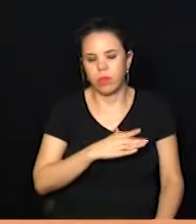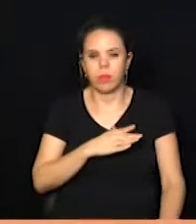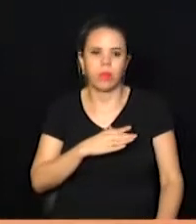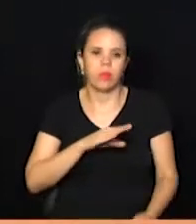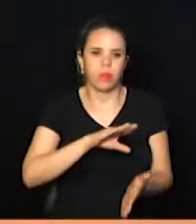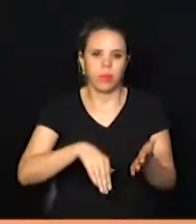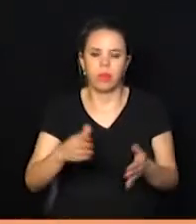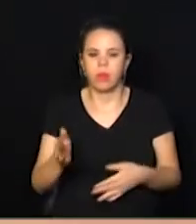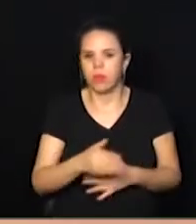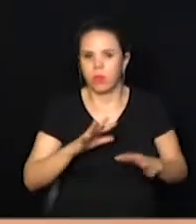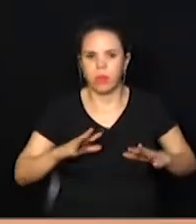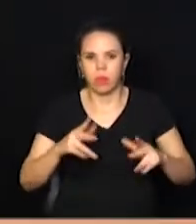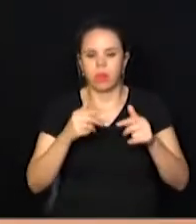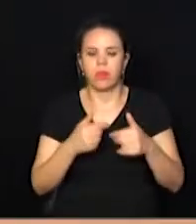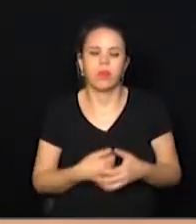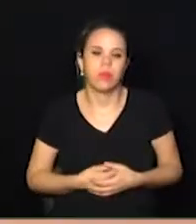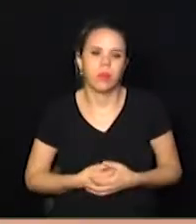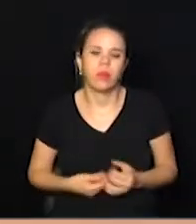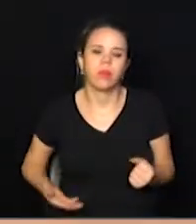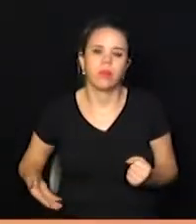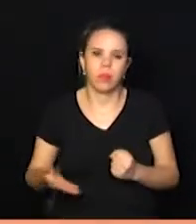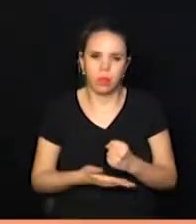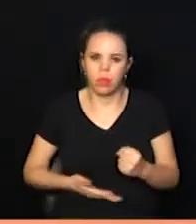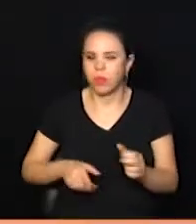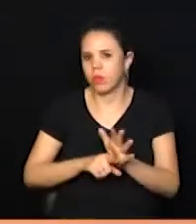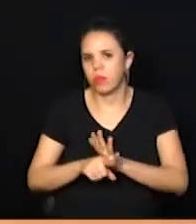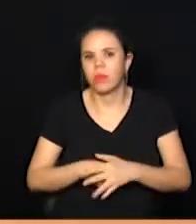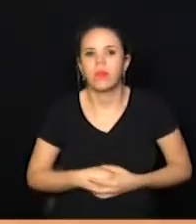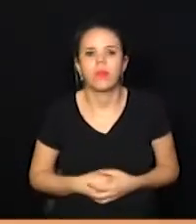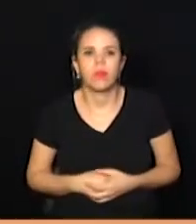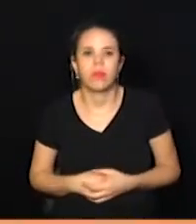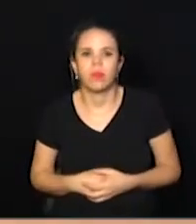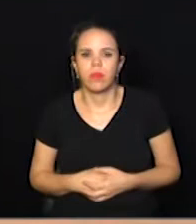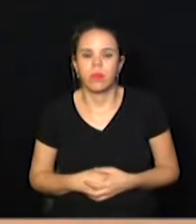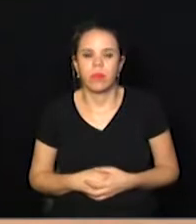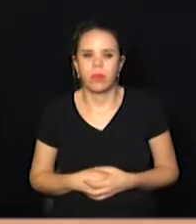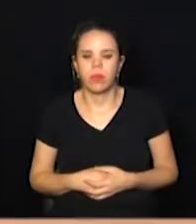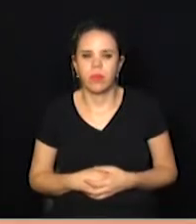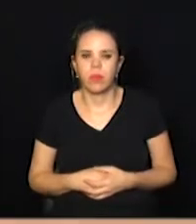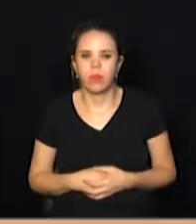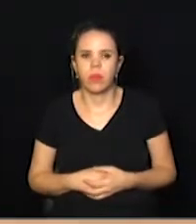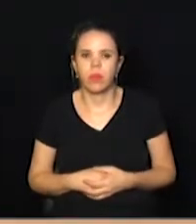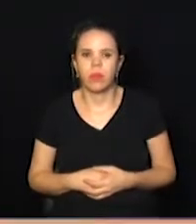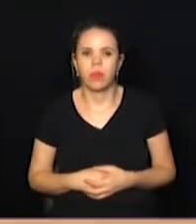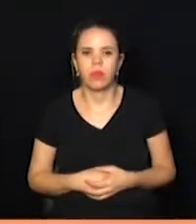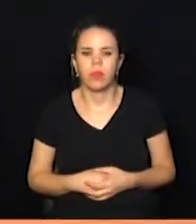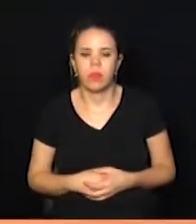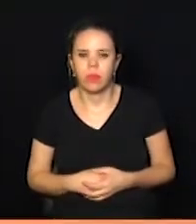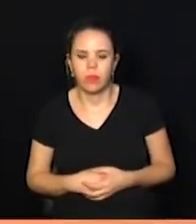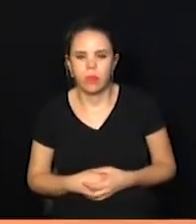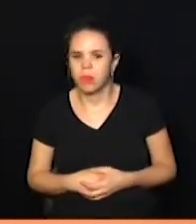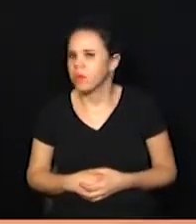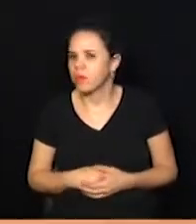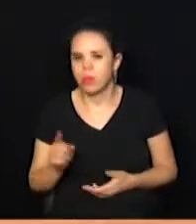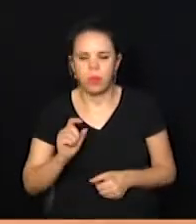desconsiderando todas as premissas básicas de uma investigação, para a validade de uma investigação. Mas não parou por